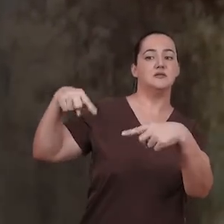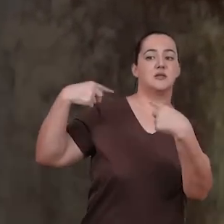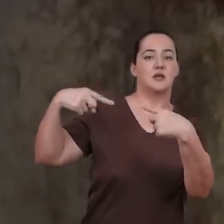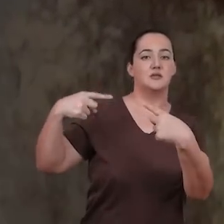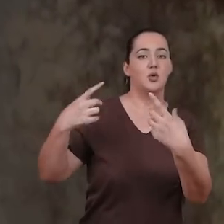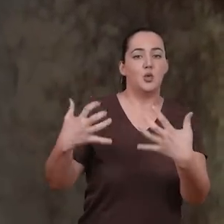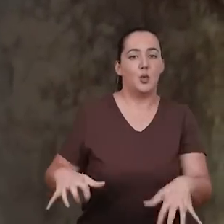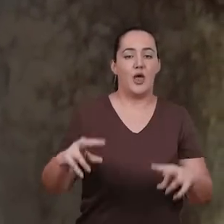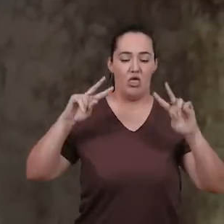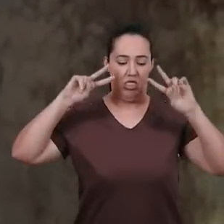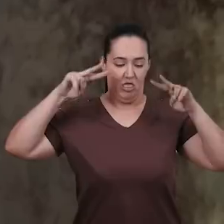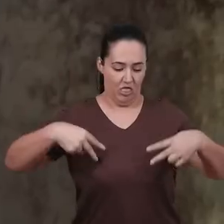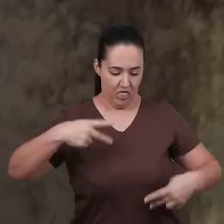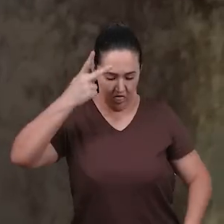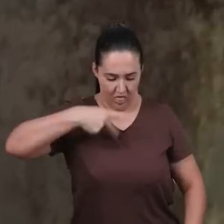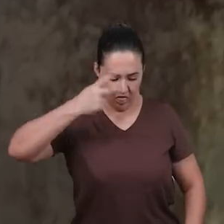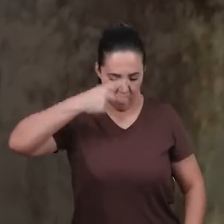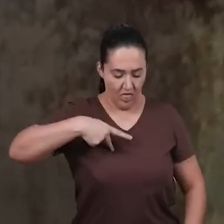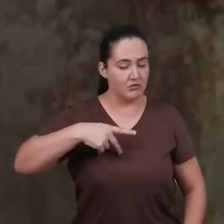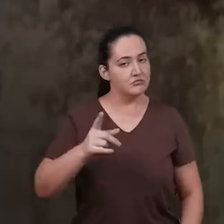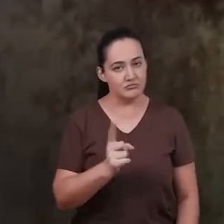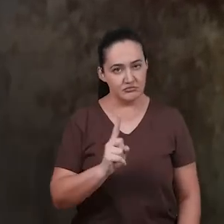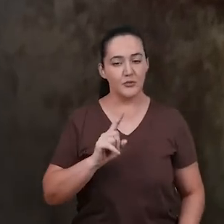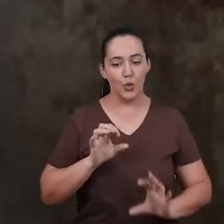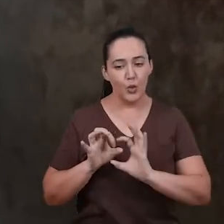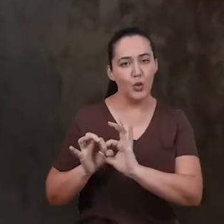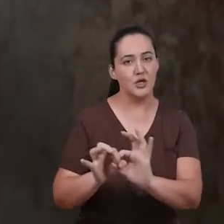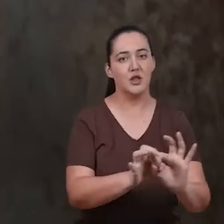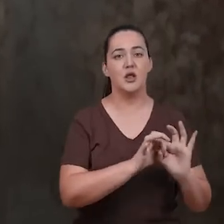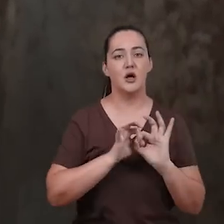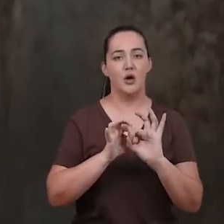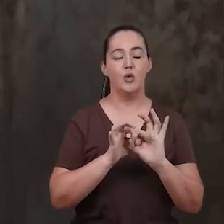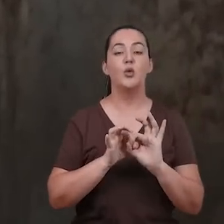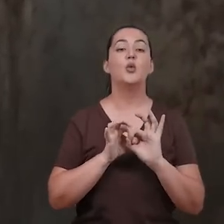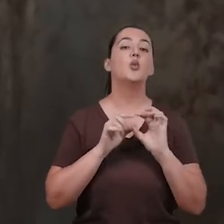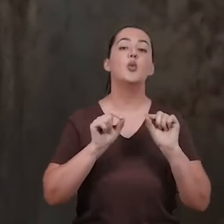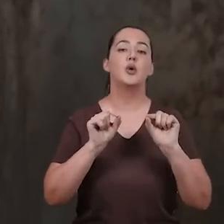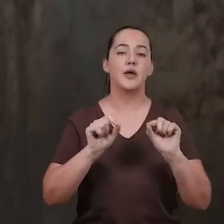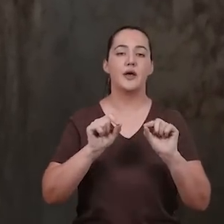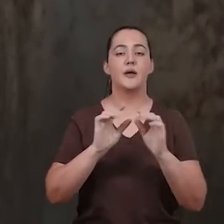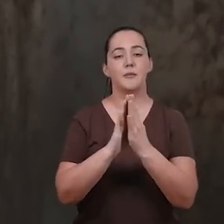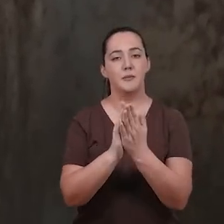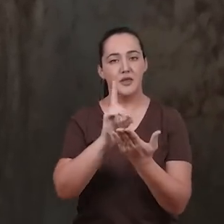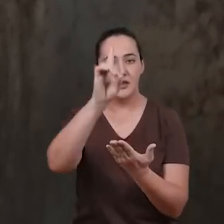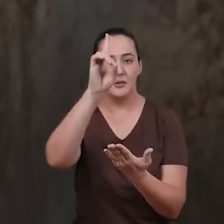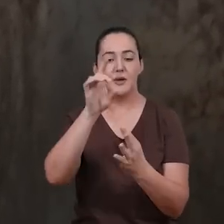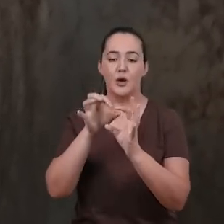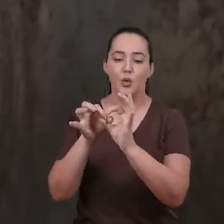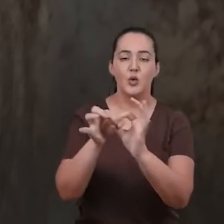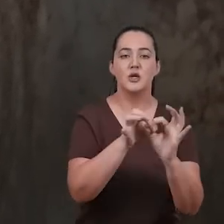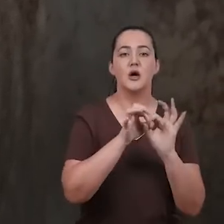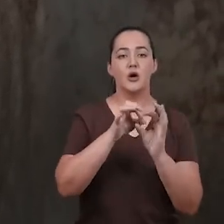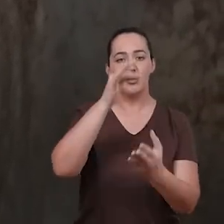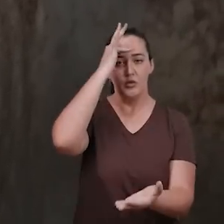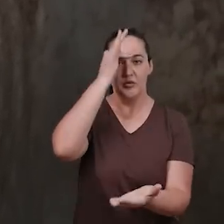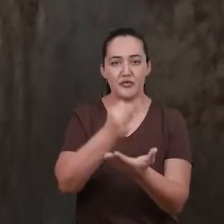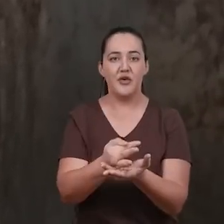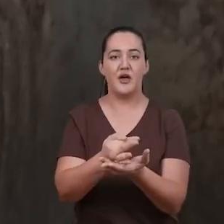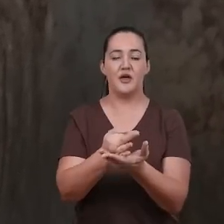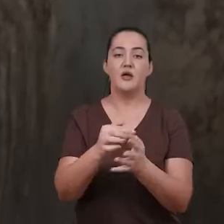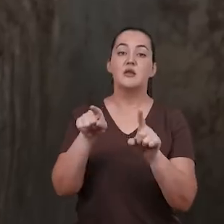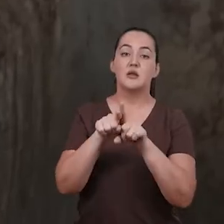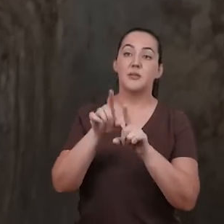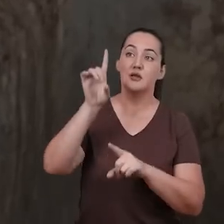eles pensassem no seu próprio umbigo. A união na fé, na palavra, na